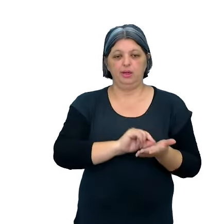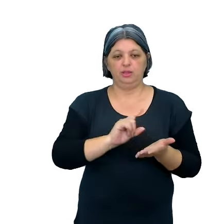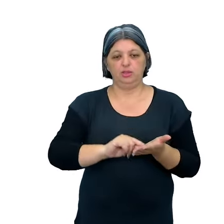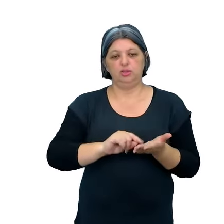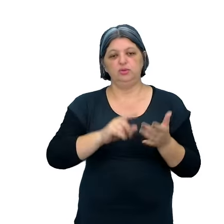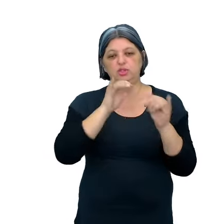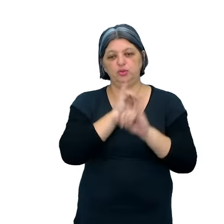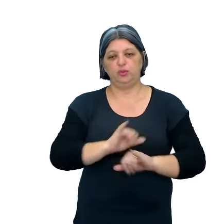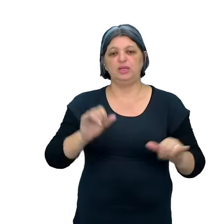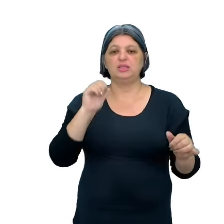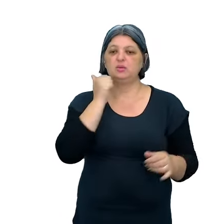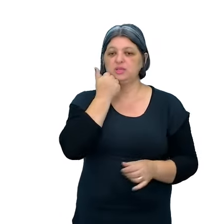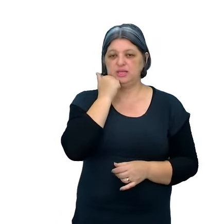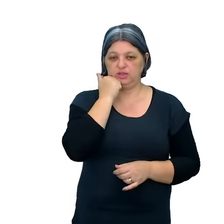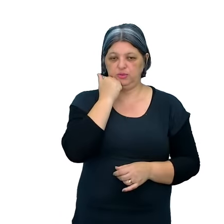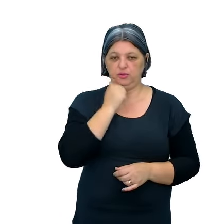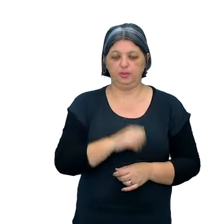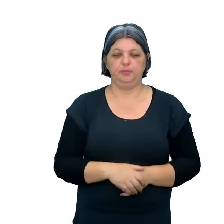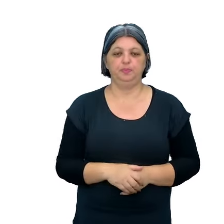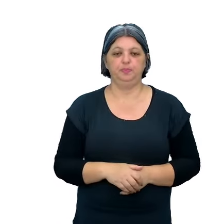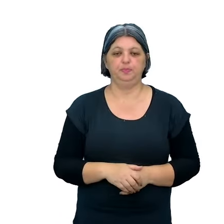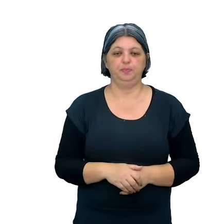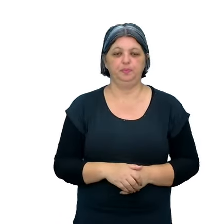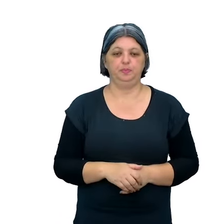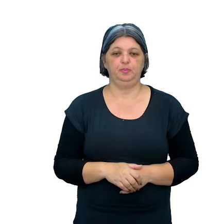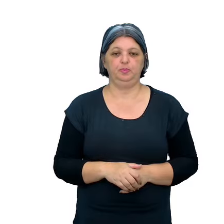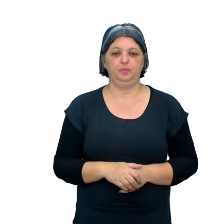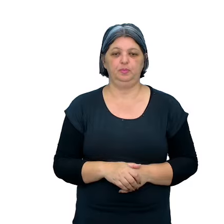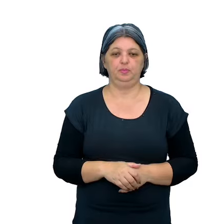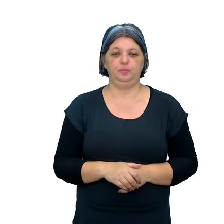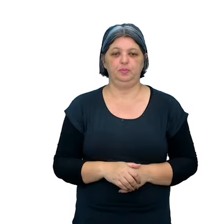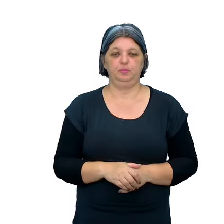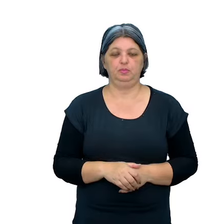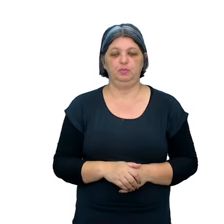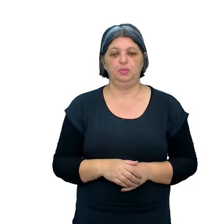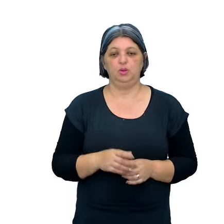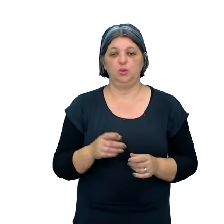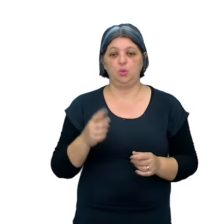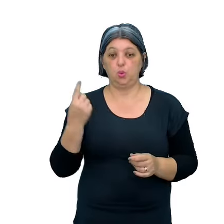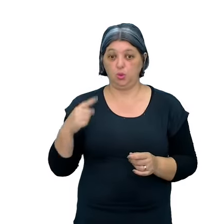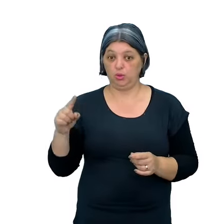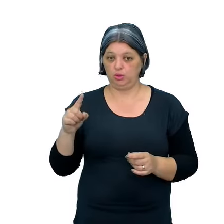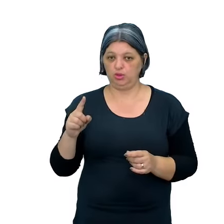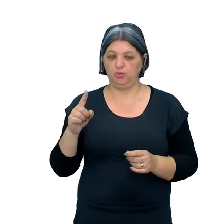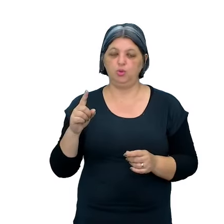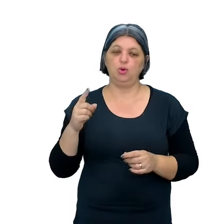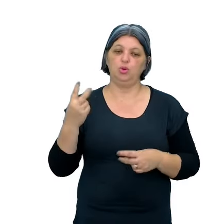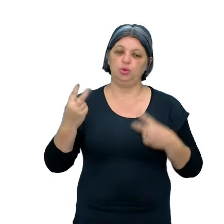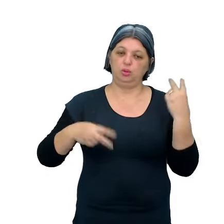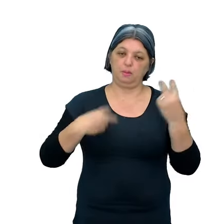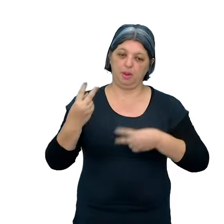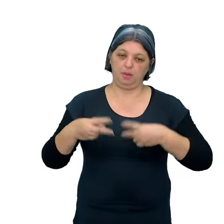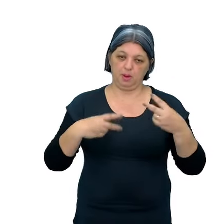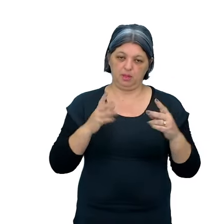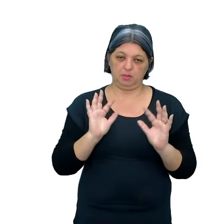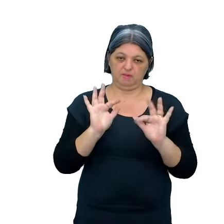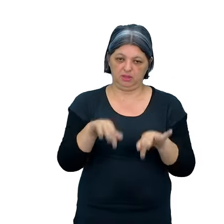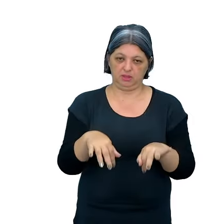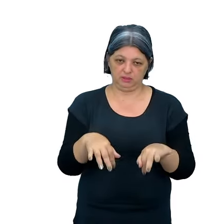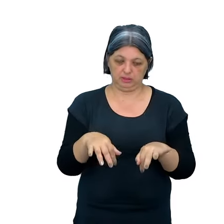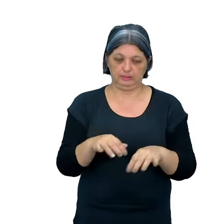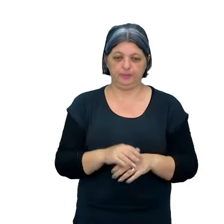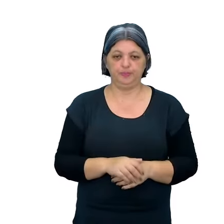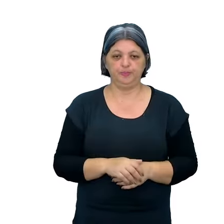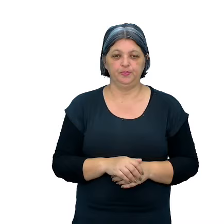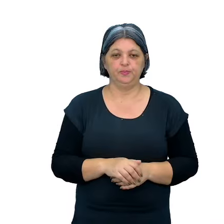No último deste semestre, né, deste bimestre, né, fechando o segundo bimestre, nós